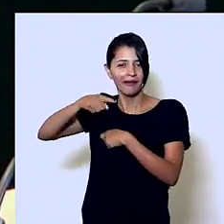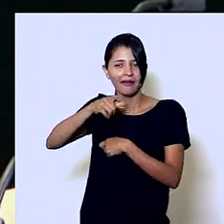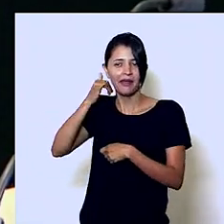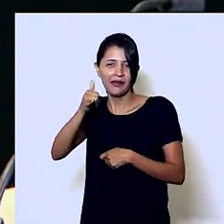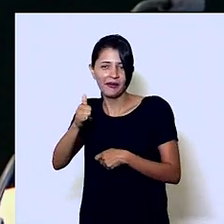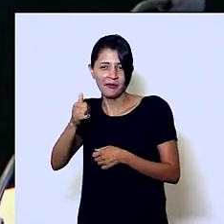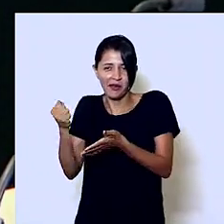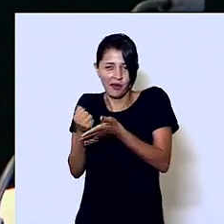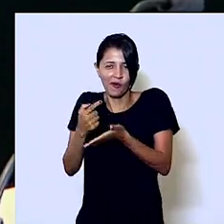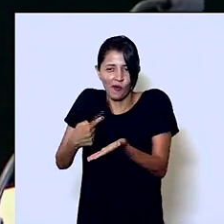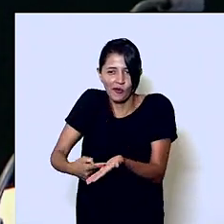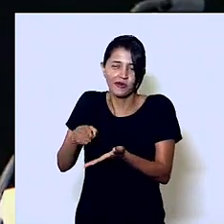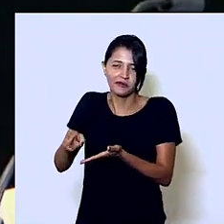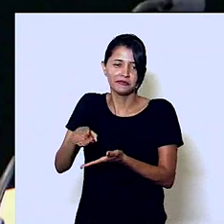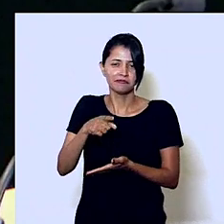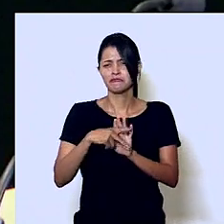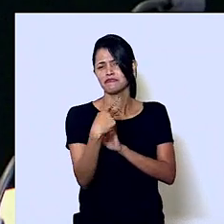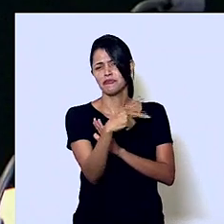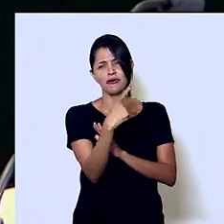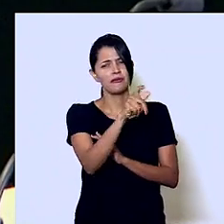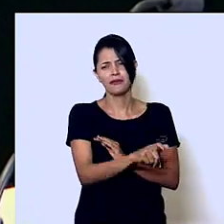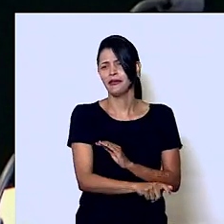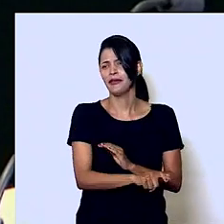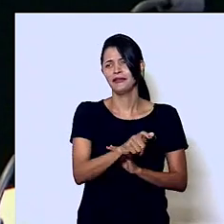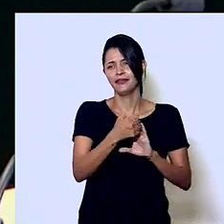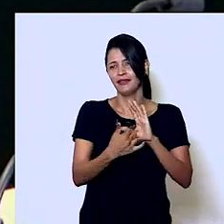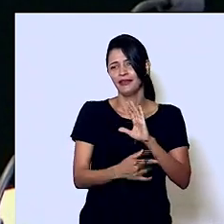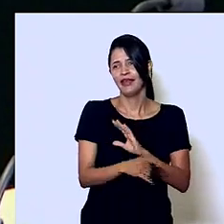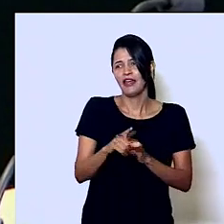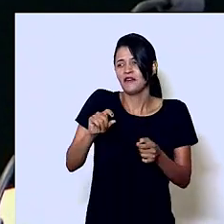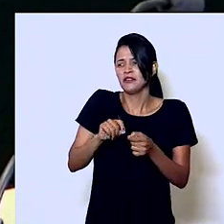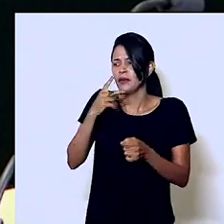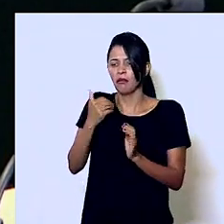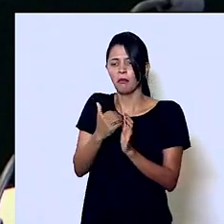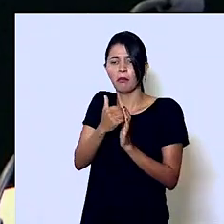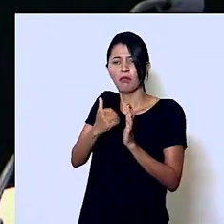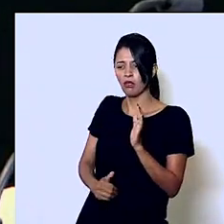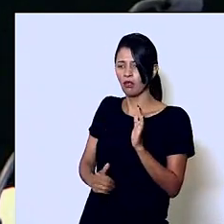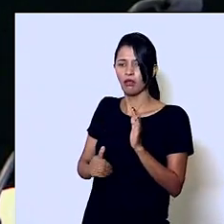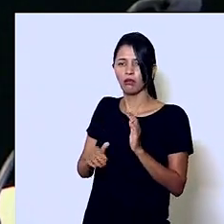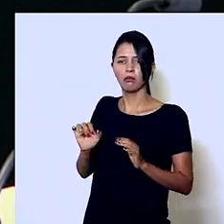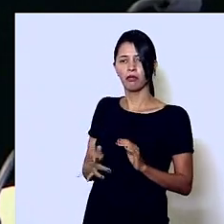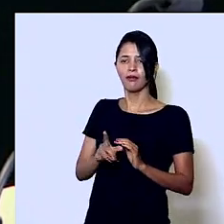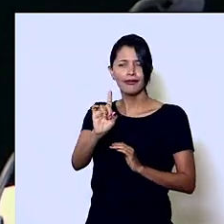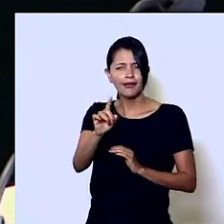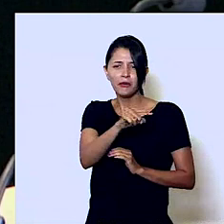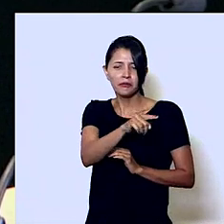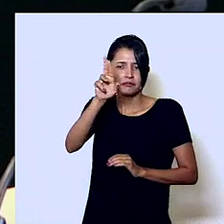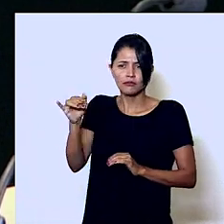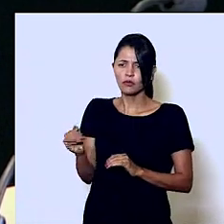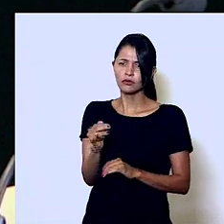não teria pejo de fazer uma coisa que, a rigor, poderia parecer menor, porque o importante era ter o resultado e mostrar